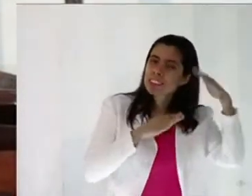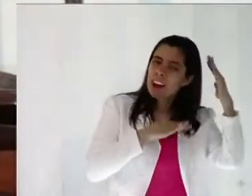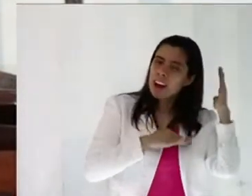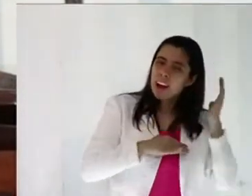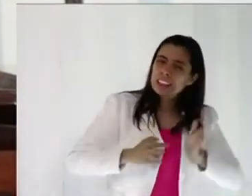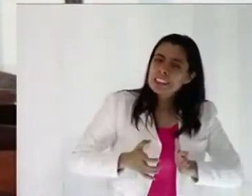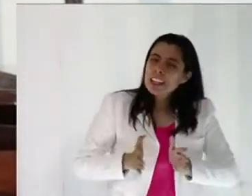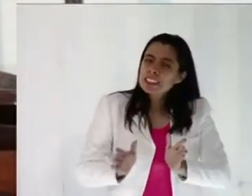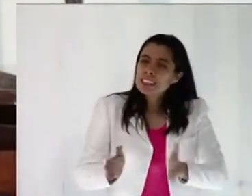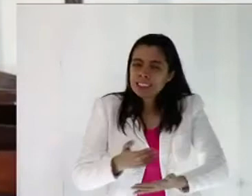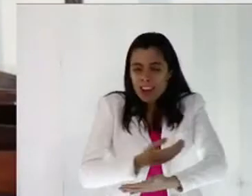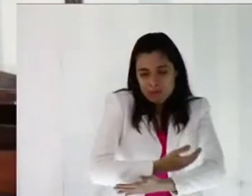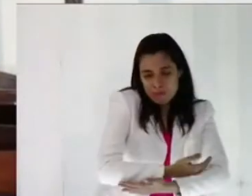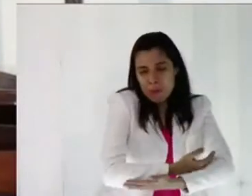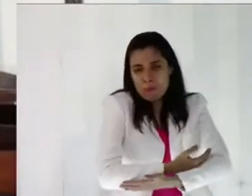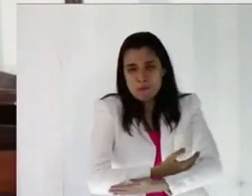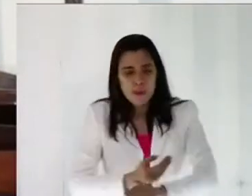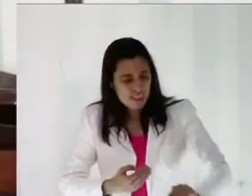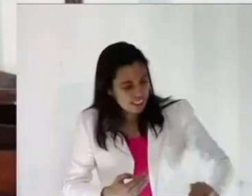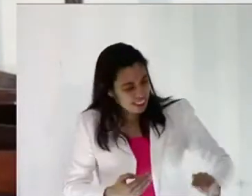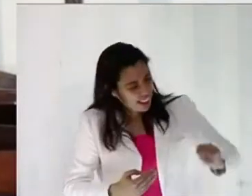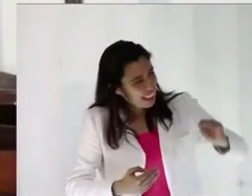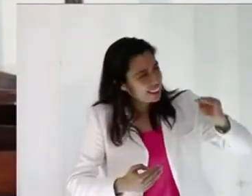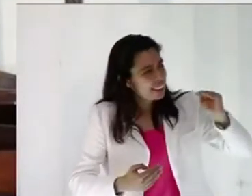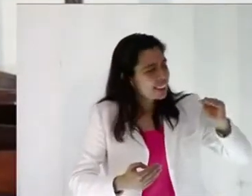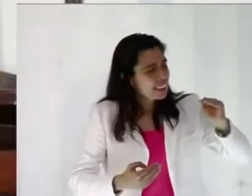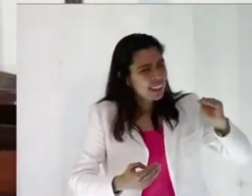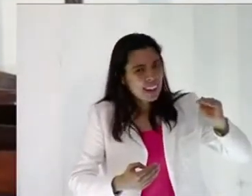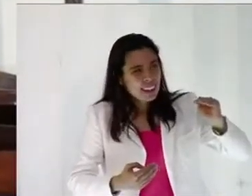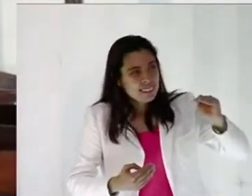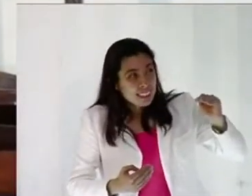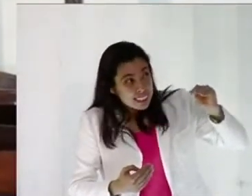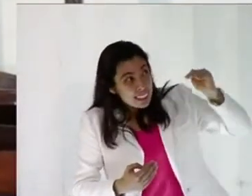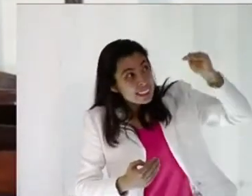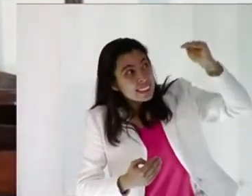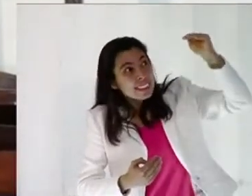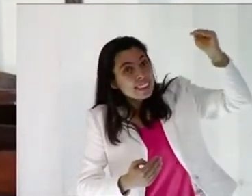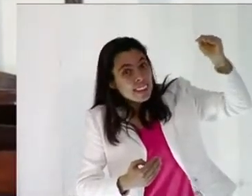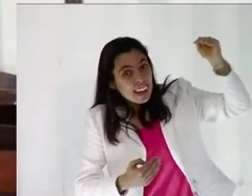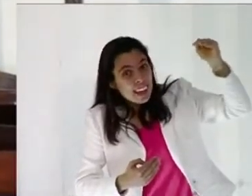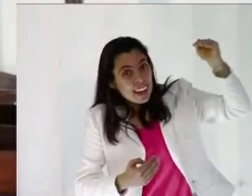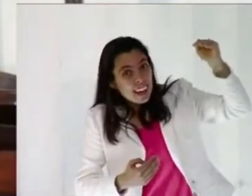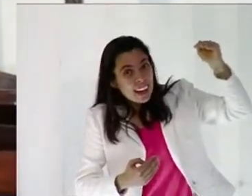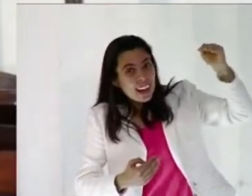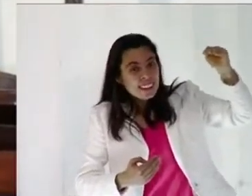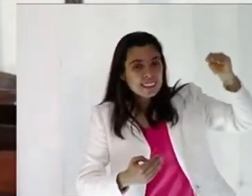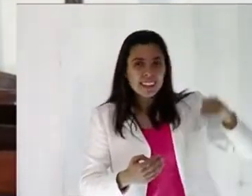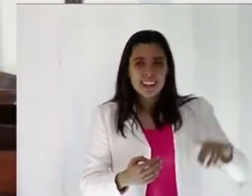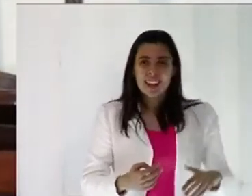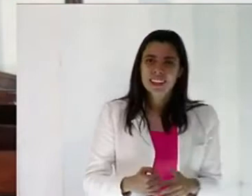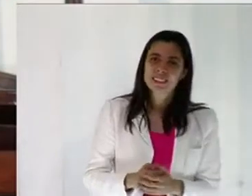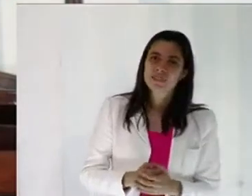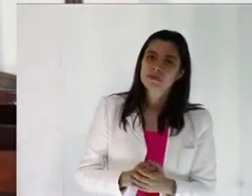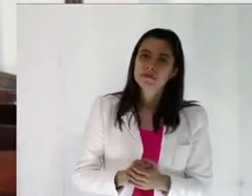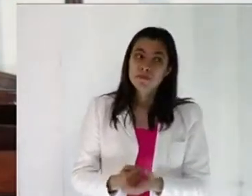ter ensinado muita coisa para Isaac. Andou, viu Isaac crescer, viu Isaac tornar-se uma criança, um adolescente, um jovem, um homem,